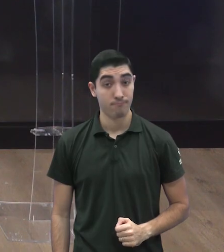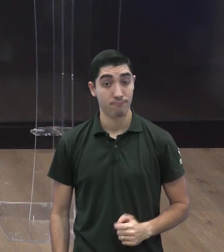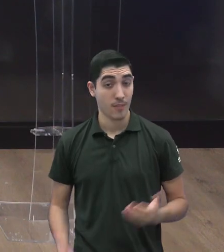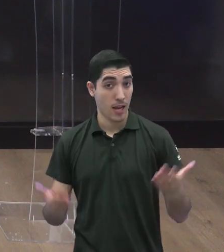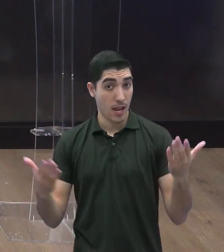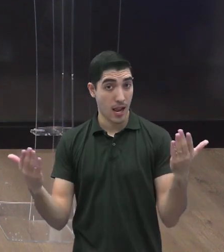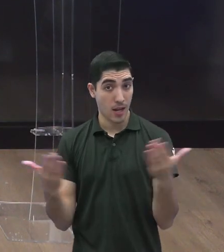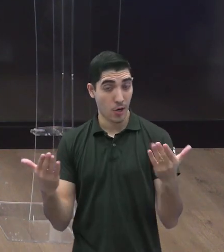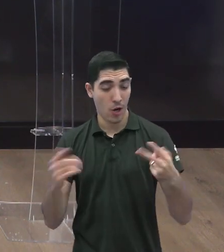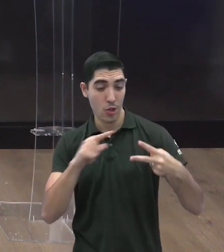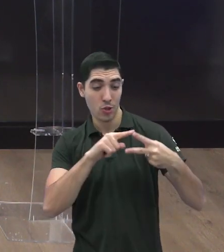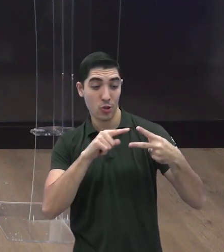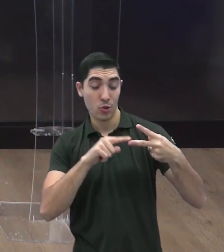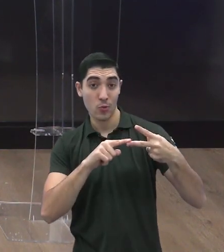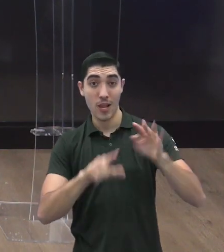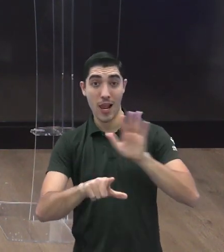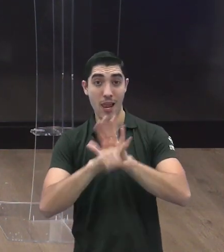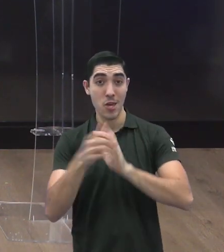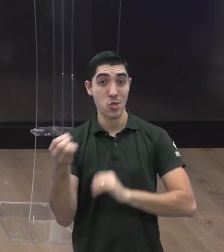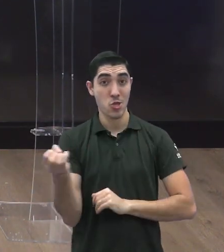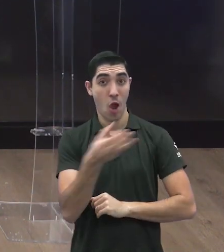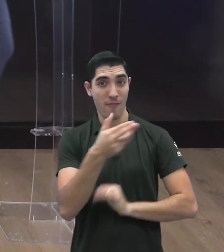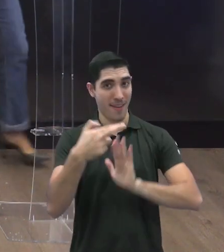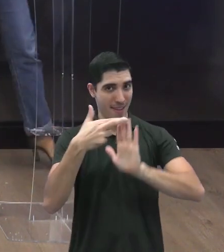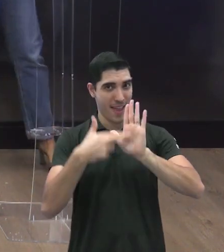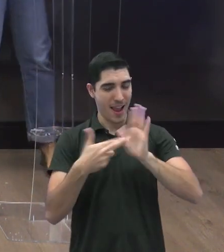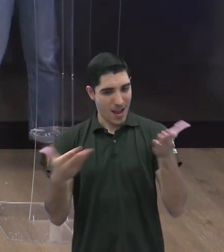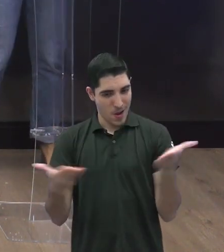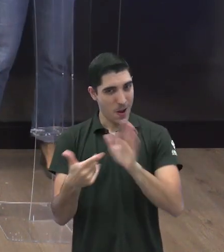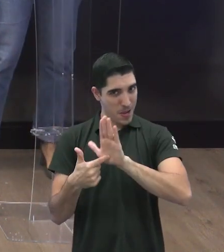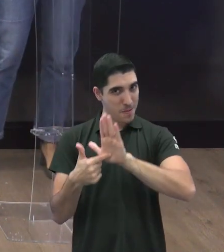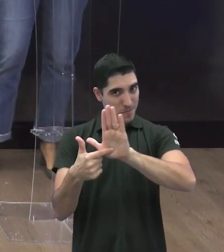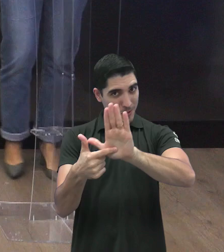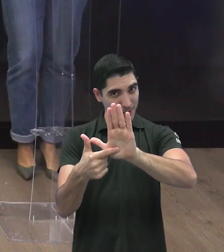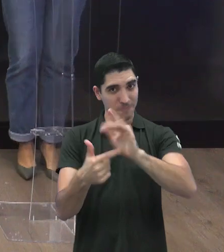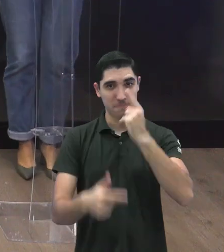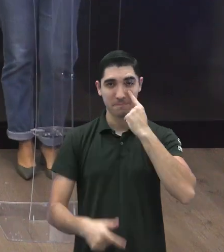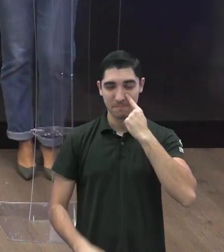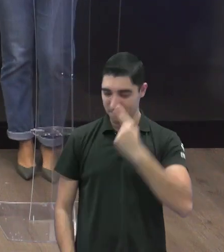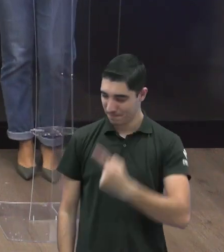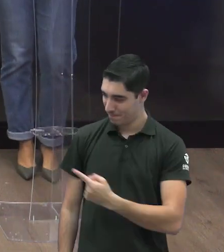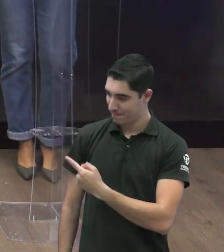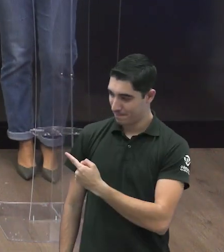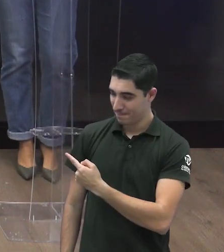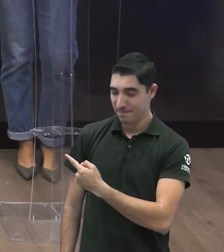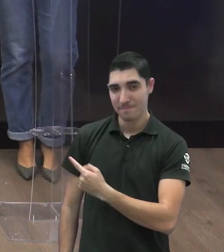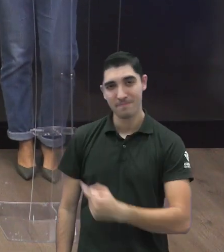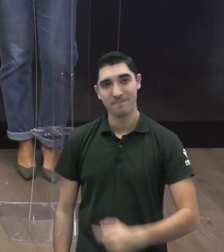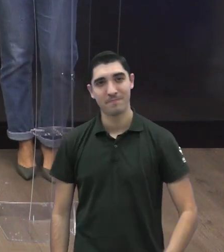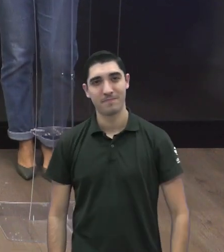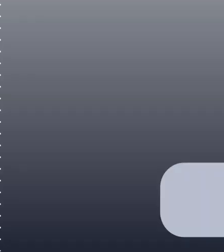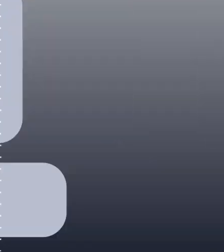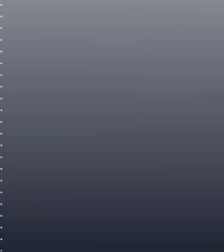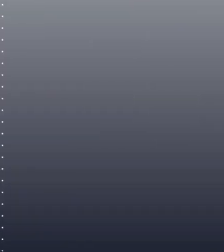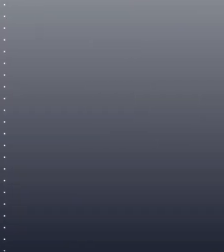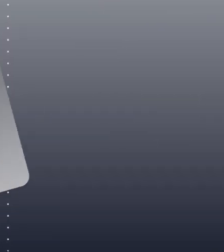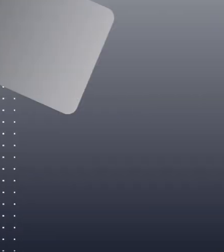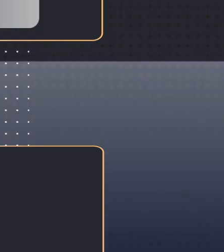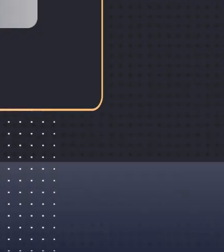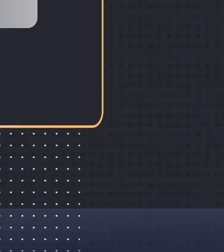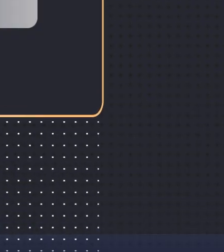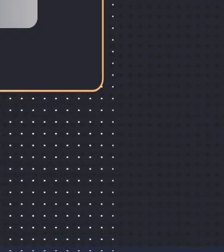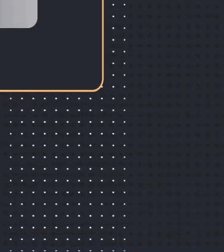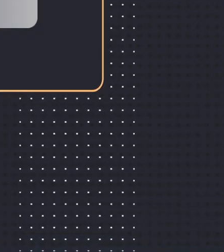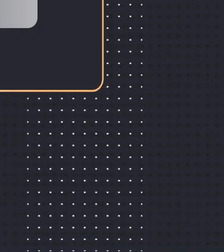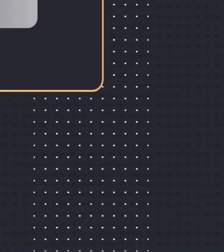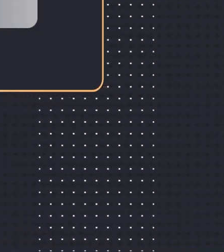2 novas regras entraram em vigor na cidade e a gente apresenta agora para você no quadro Agora é Lei.